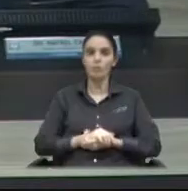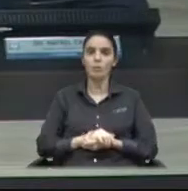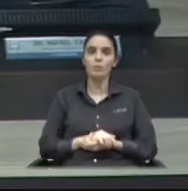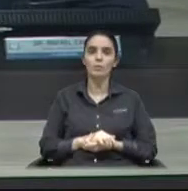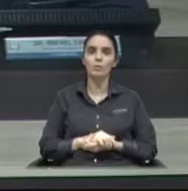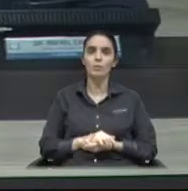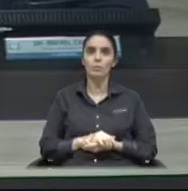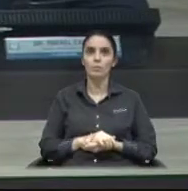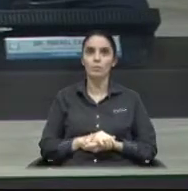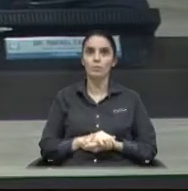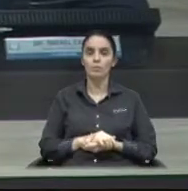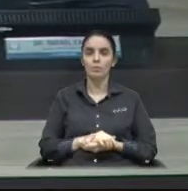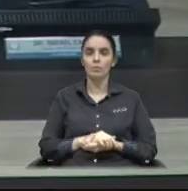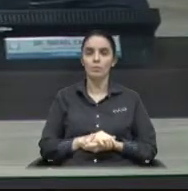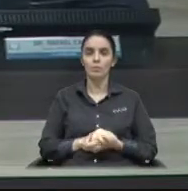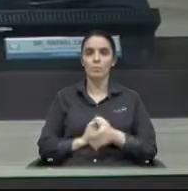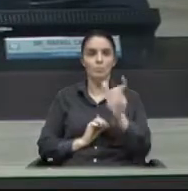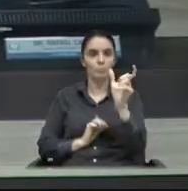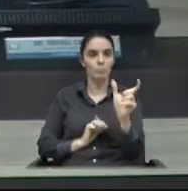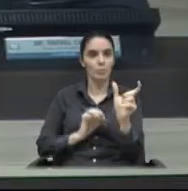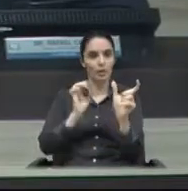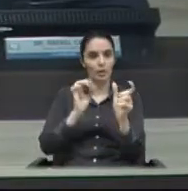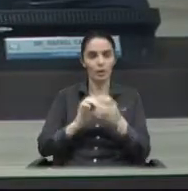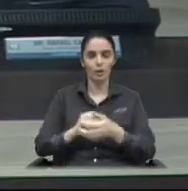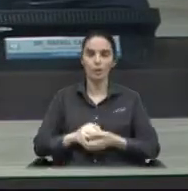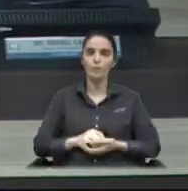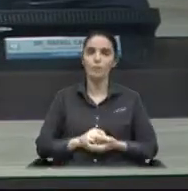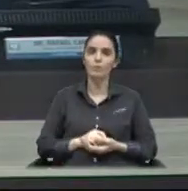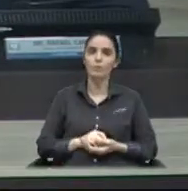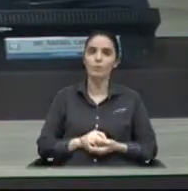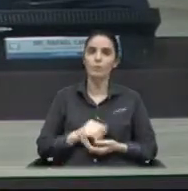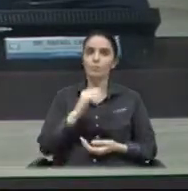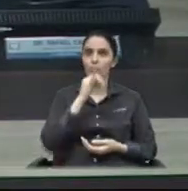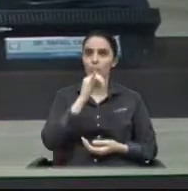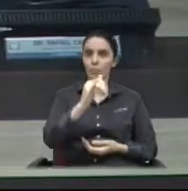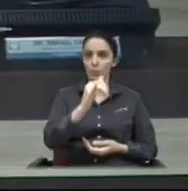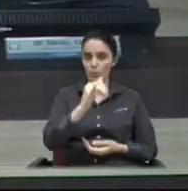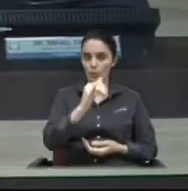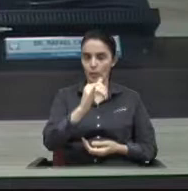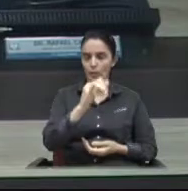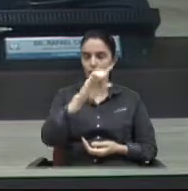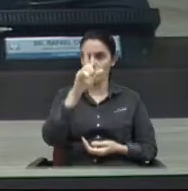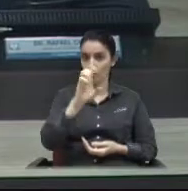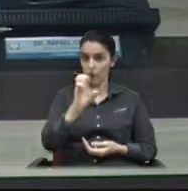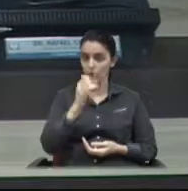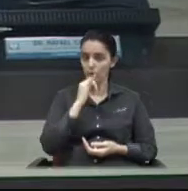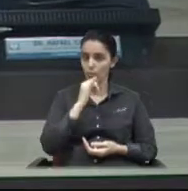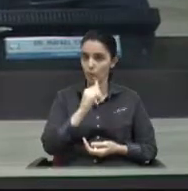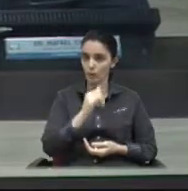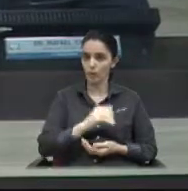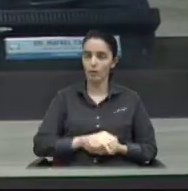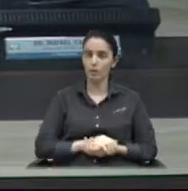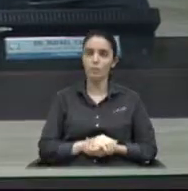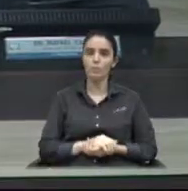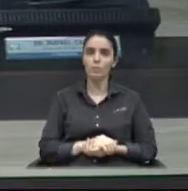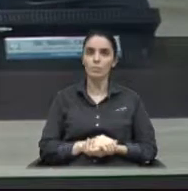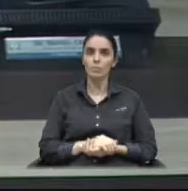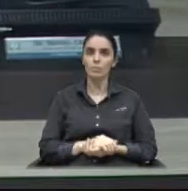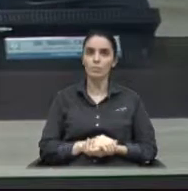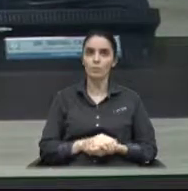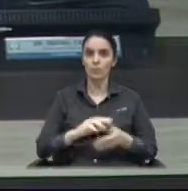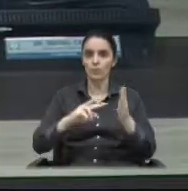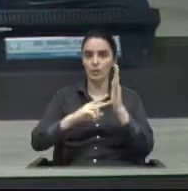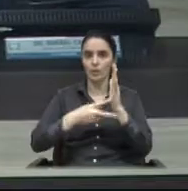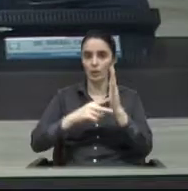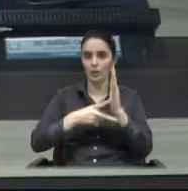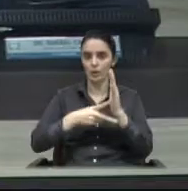gente partir para os oradores, queria fazer um comunicado, o seguinte, que a gente recebeu do Sindicato dos